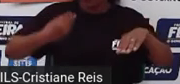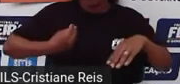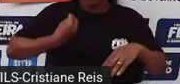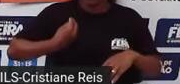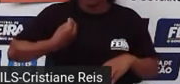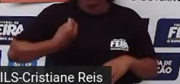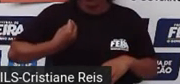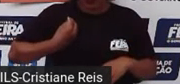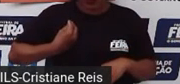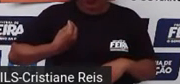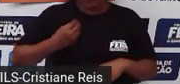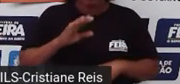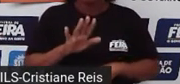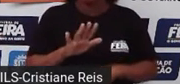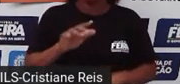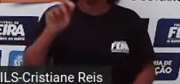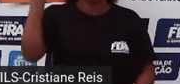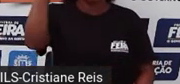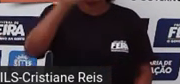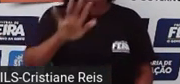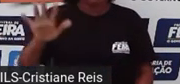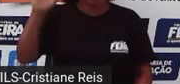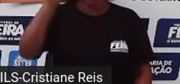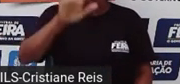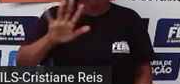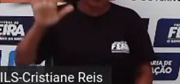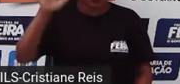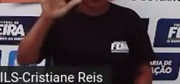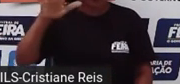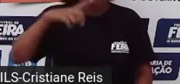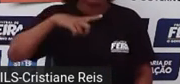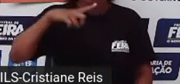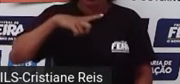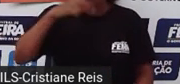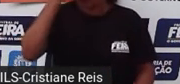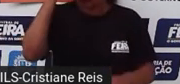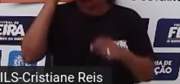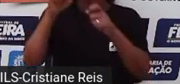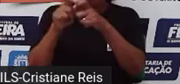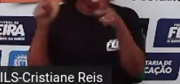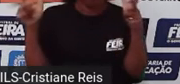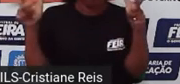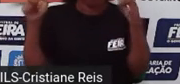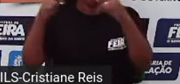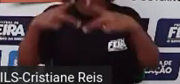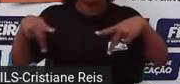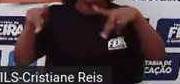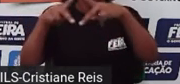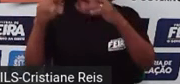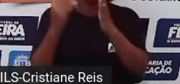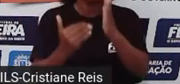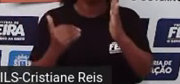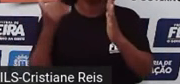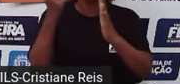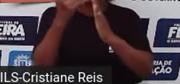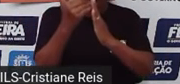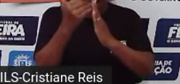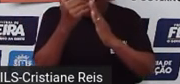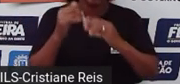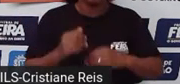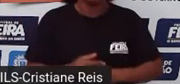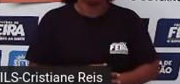ter esses espaços aqui né com a maior quantidade de população então a população ela vai ficar bem quase aqui